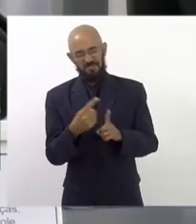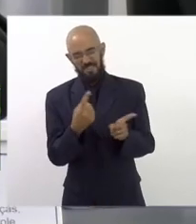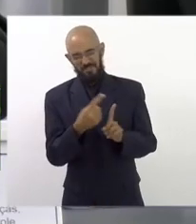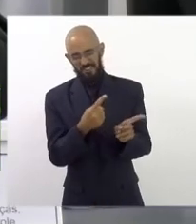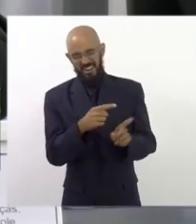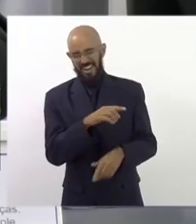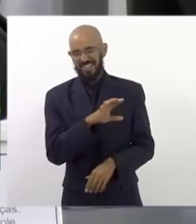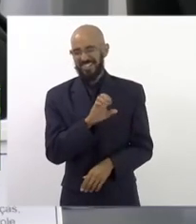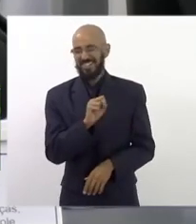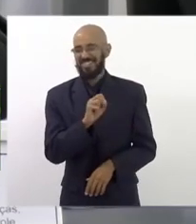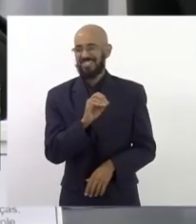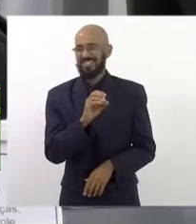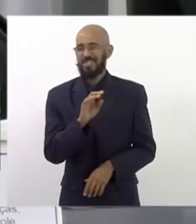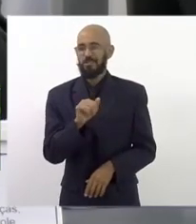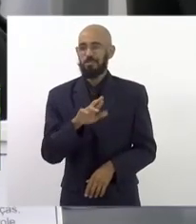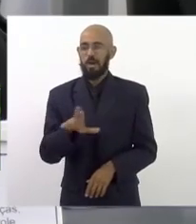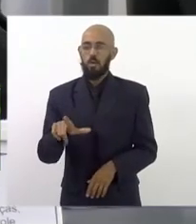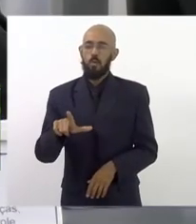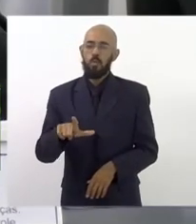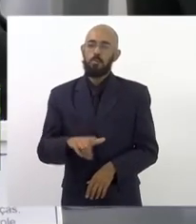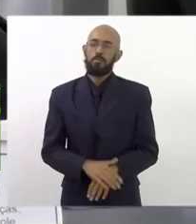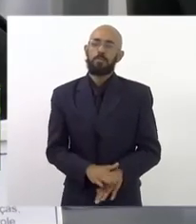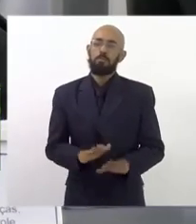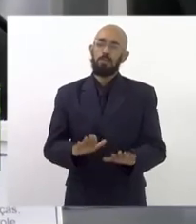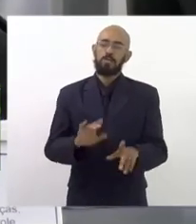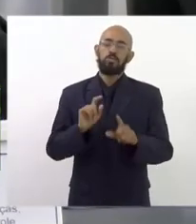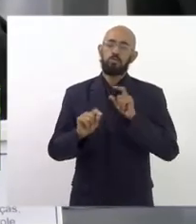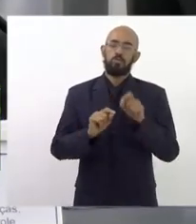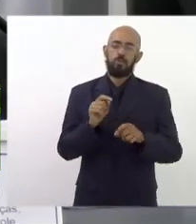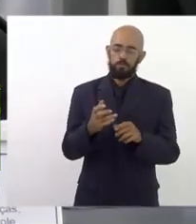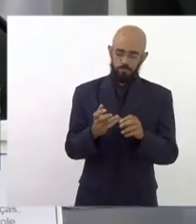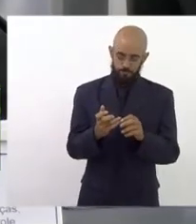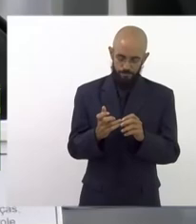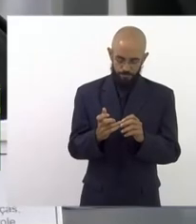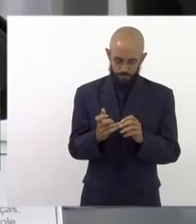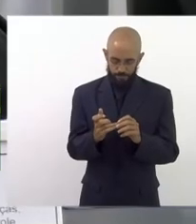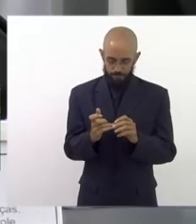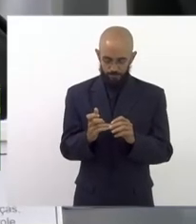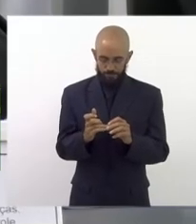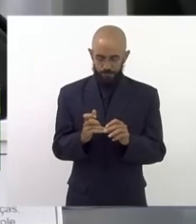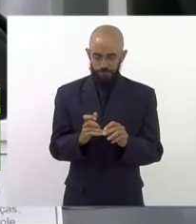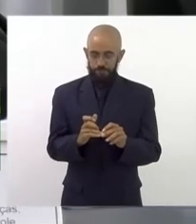Sobral. Mas, enfim, a gente